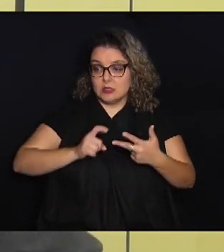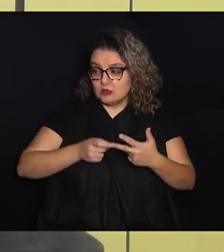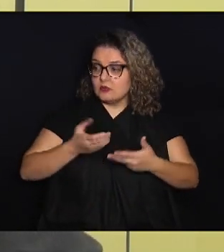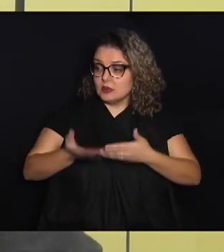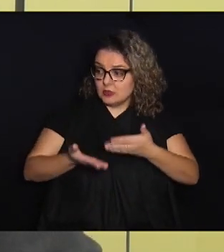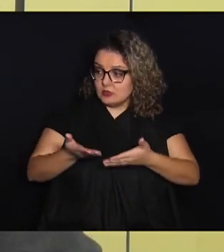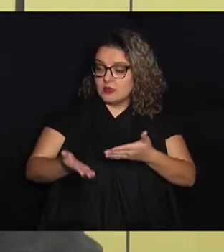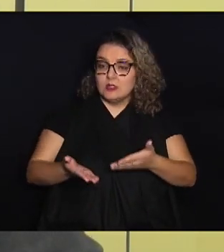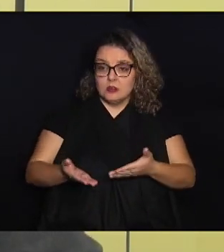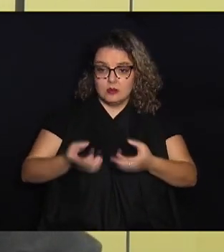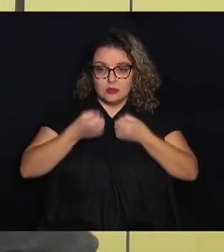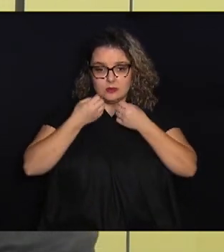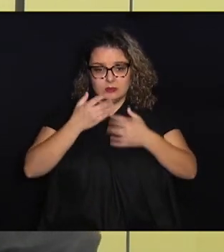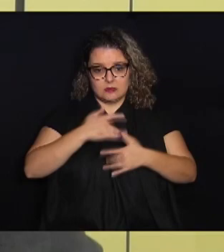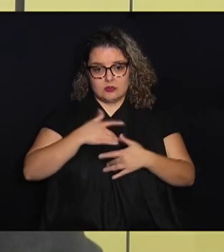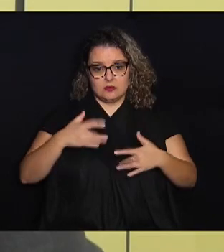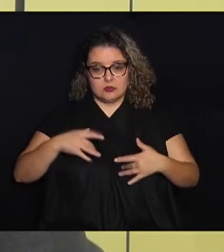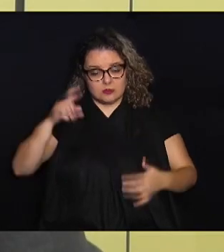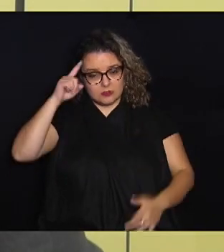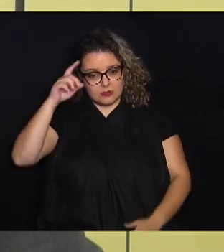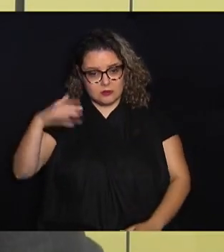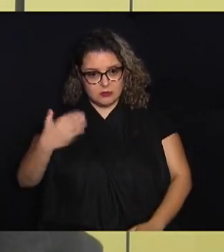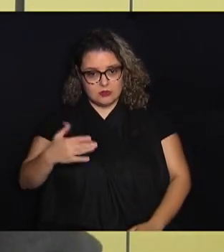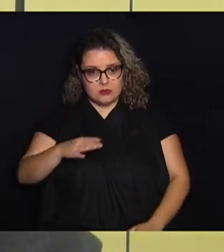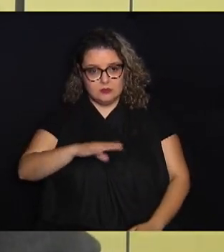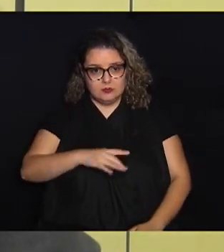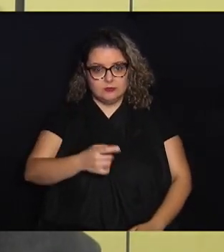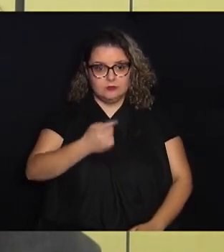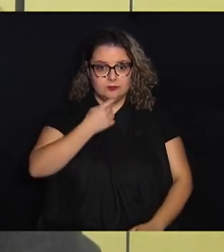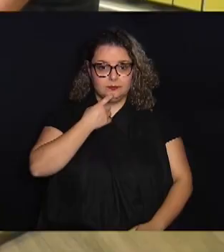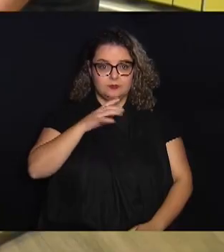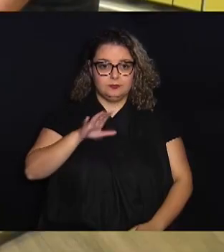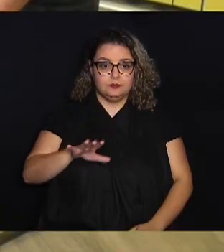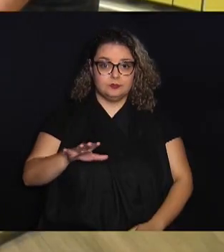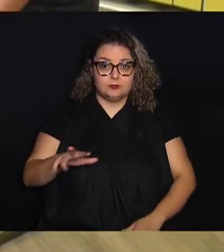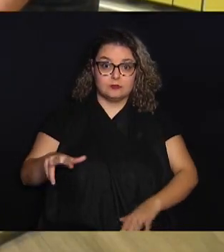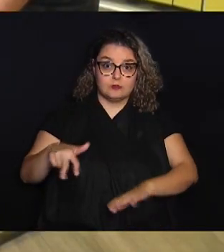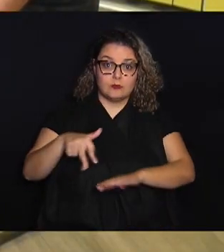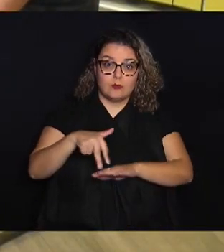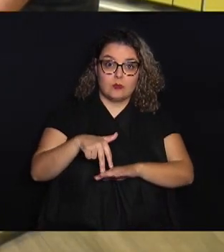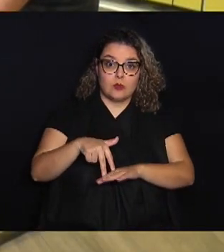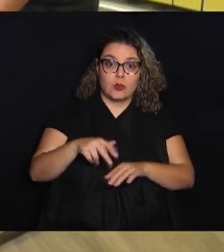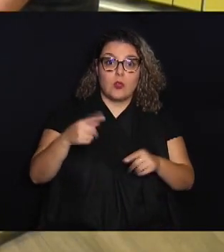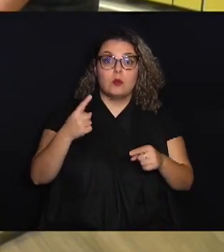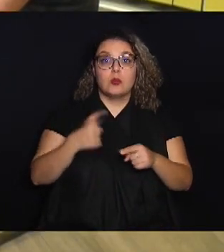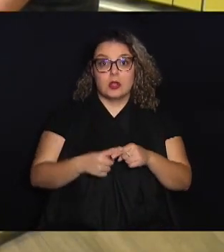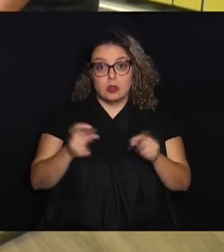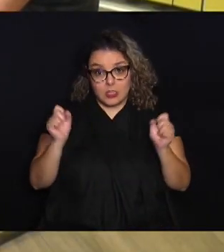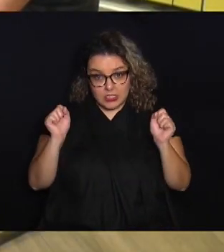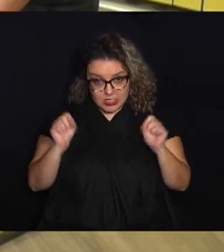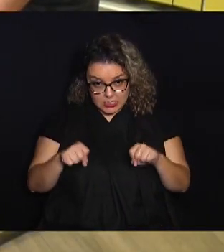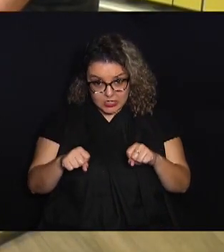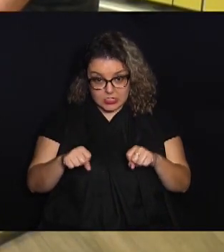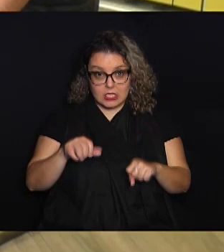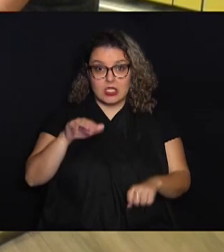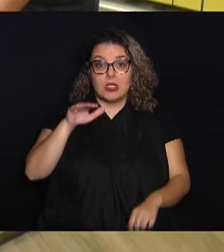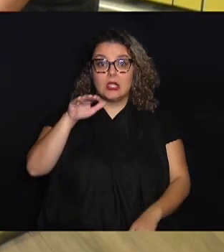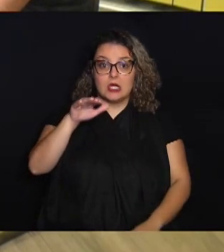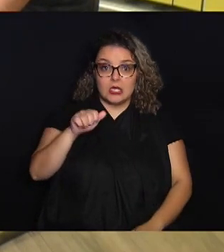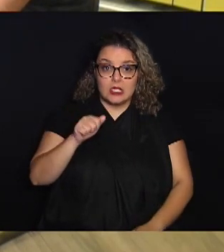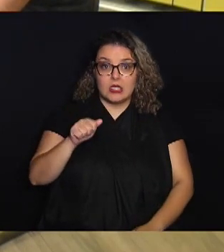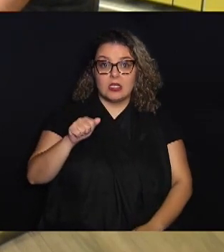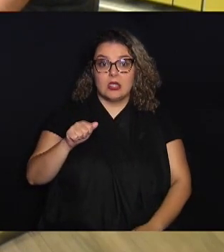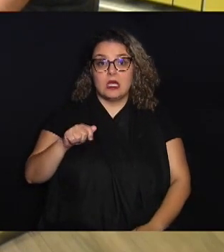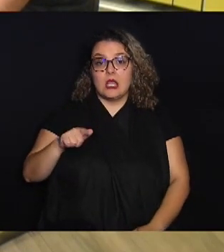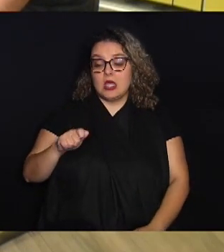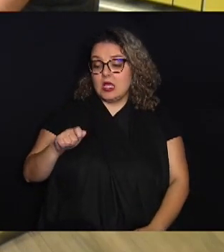do bem-estar das pessoas do dia a dia na cidade. Bom, eu vou levantar, porque agora sim eu vou chamar a repórter